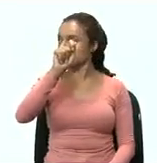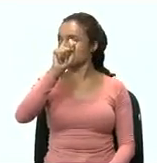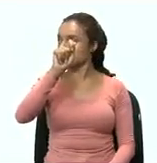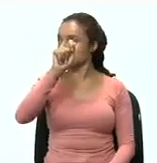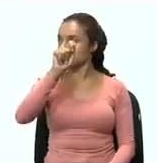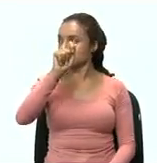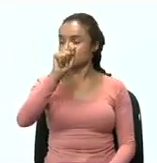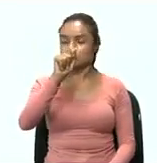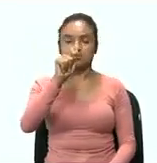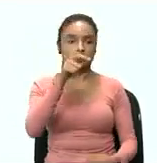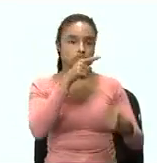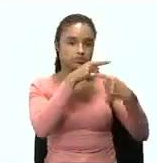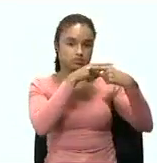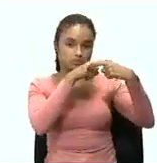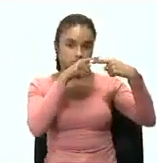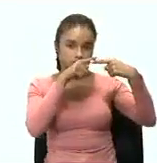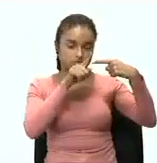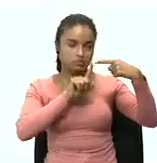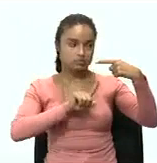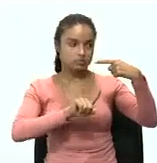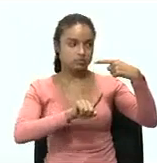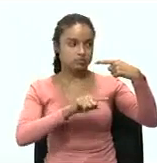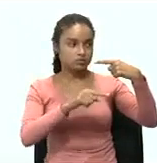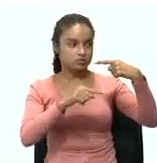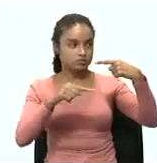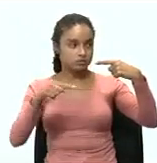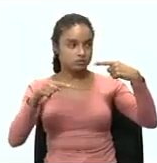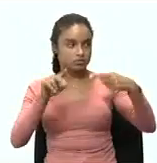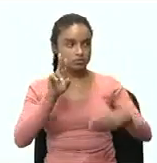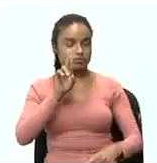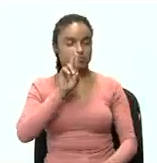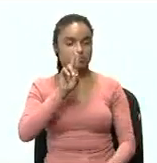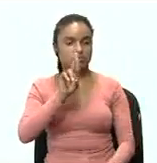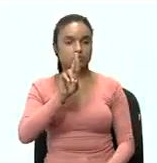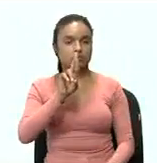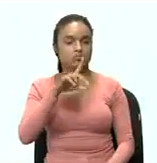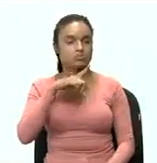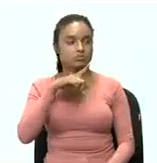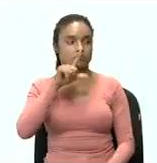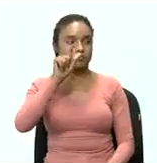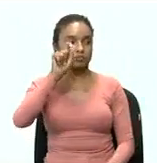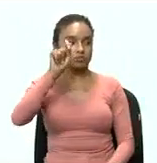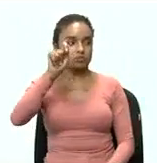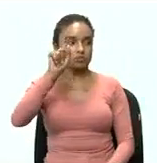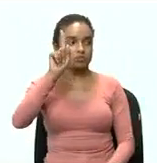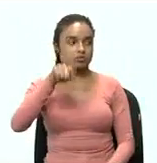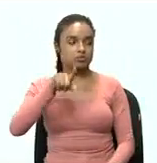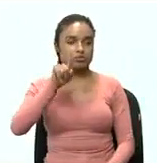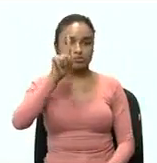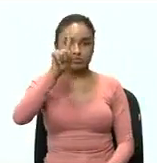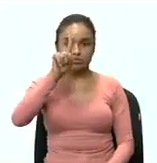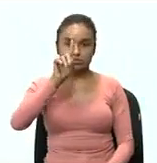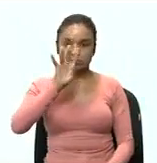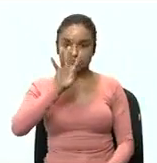sobre 1 menos o R. Então, eu vou ter o A para nós é 1 quarto